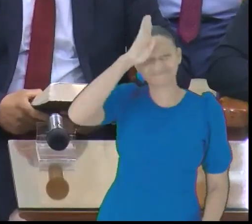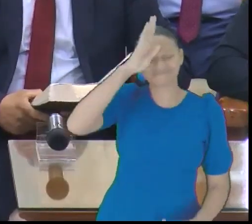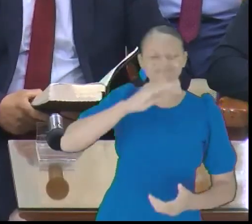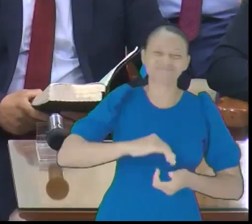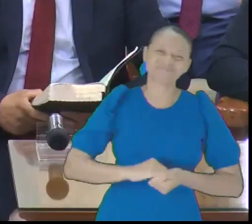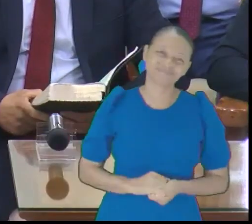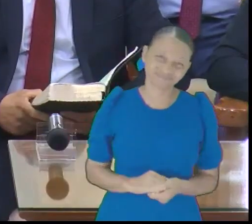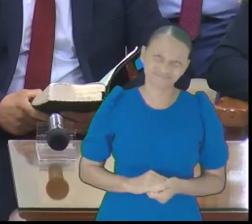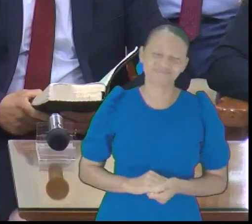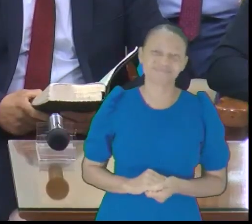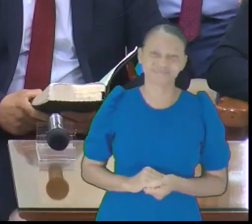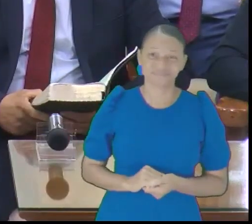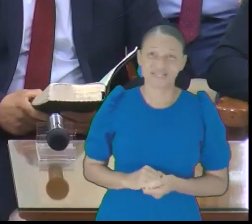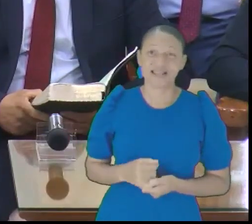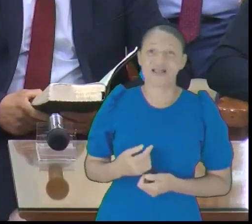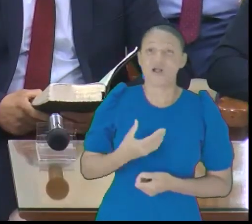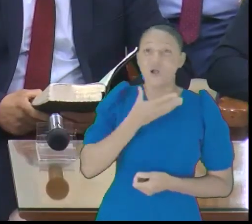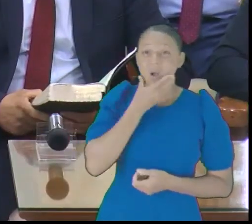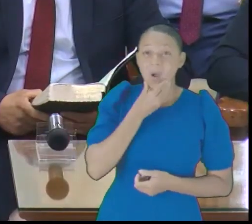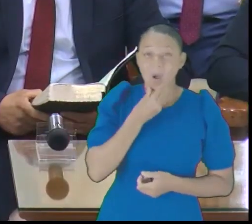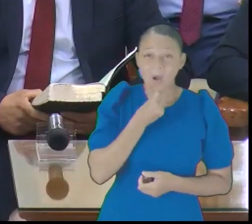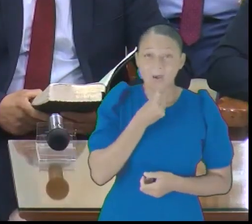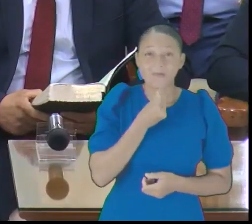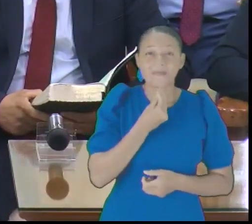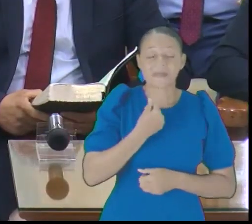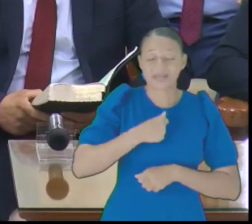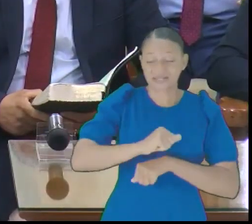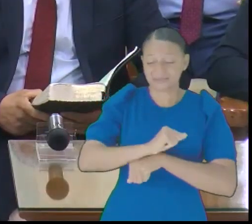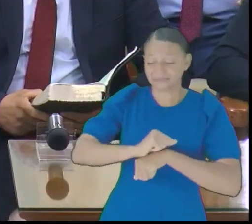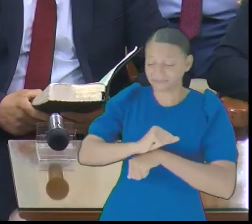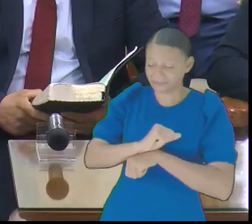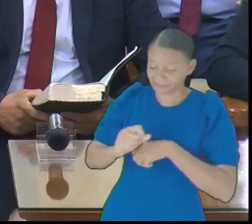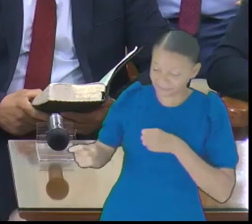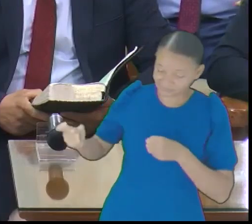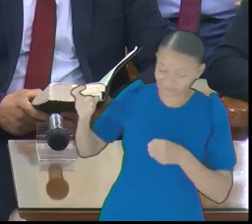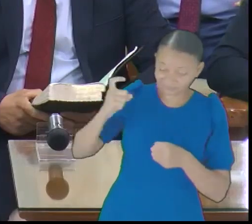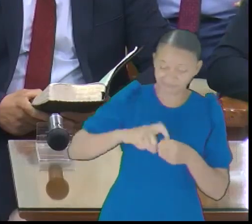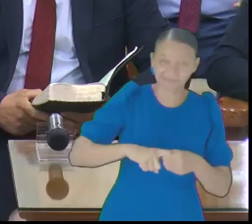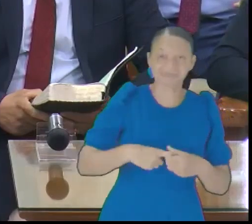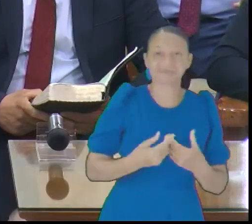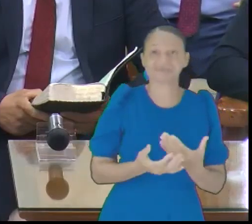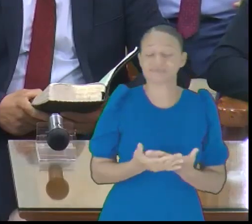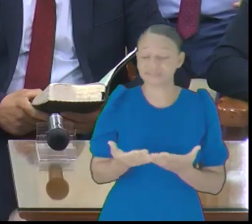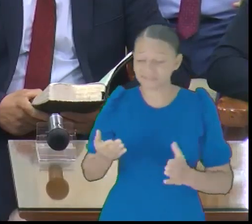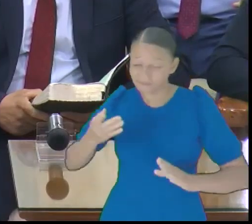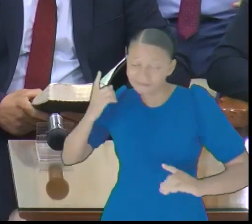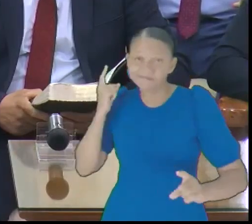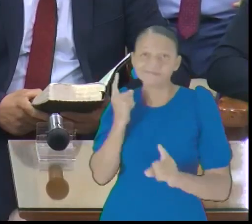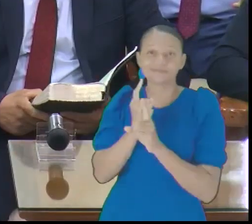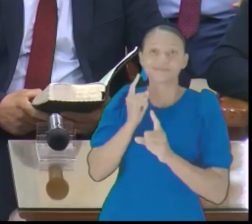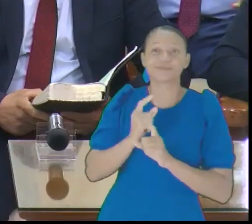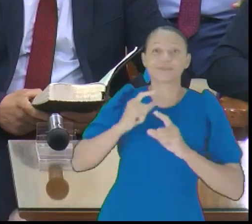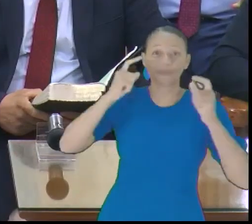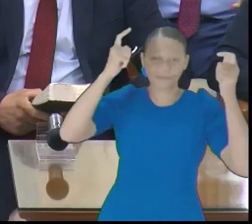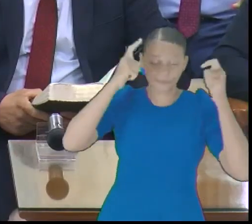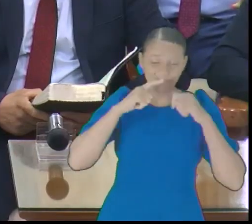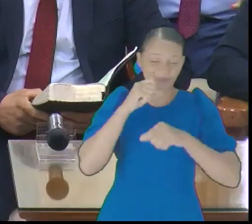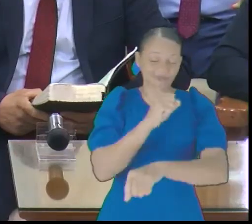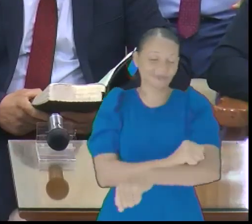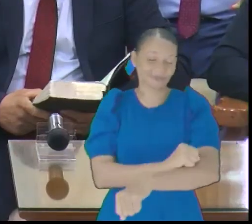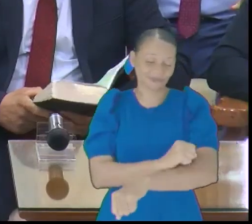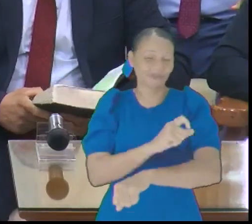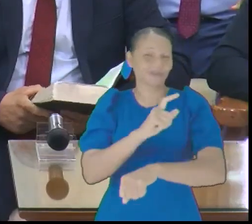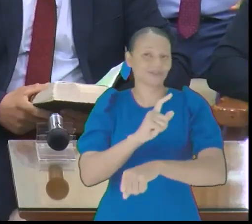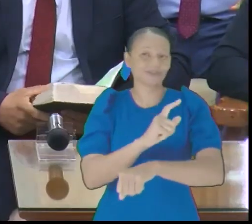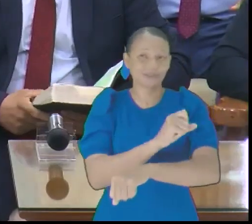Quando Abraão está voltando, ele encontra o rei de Sodoma, e eu penso que o rei